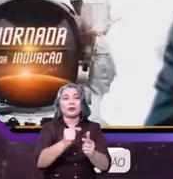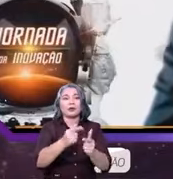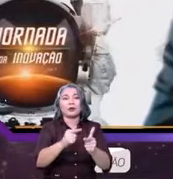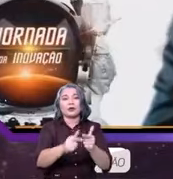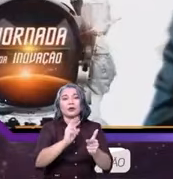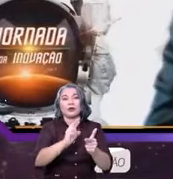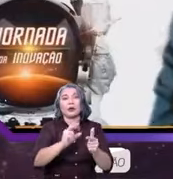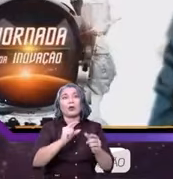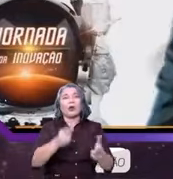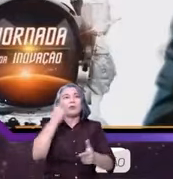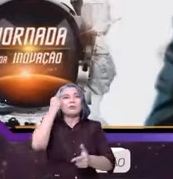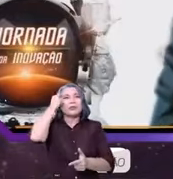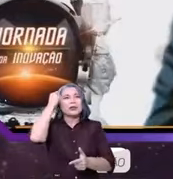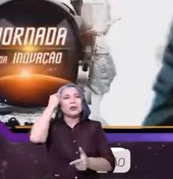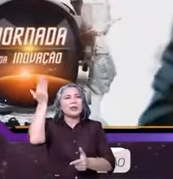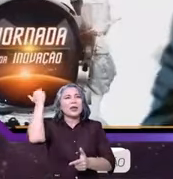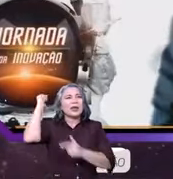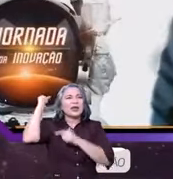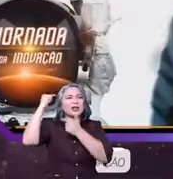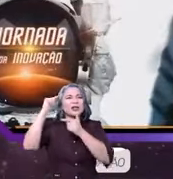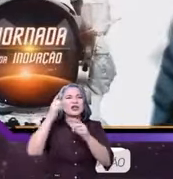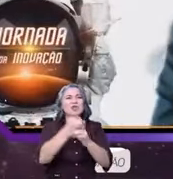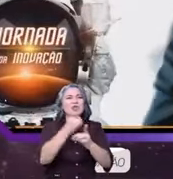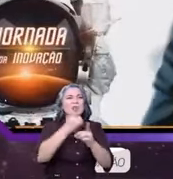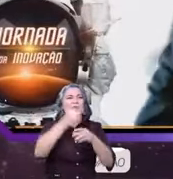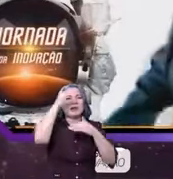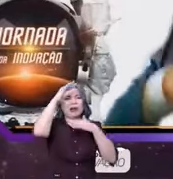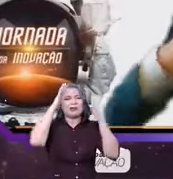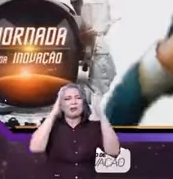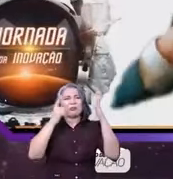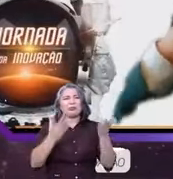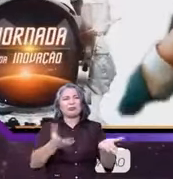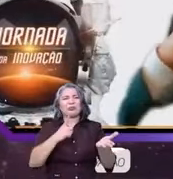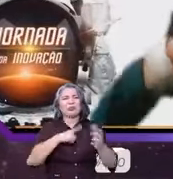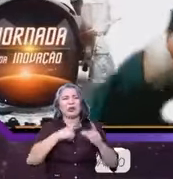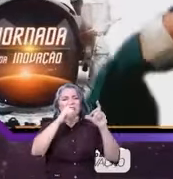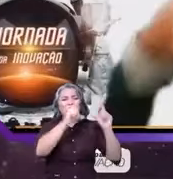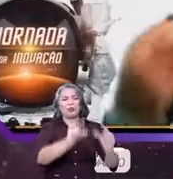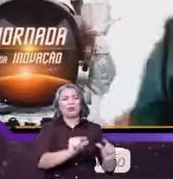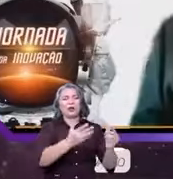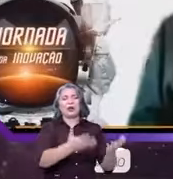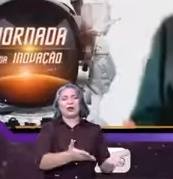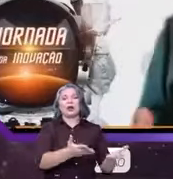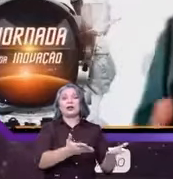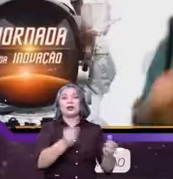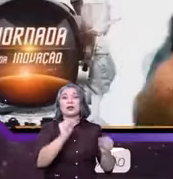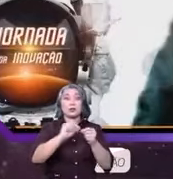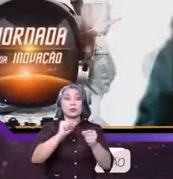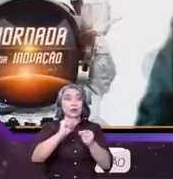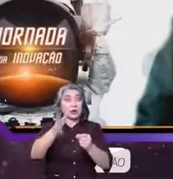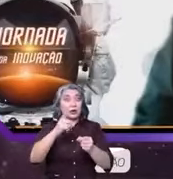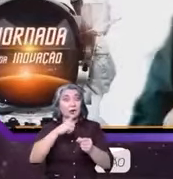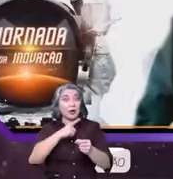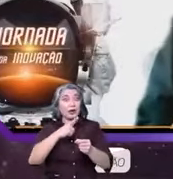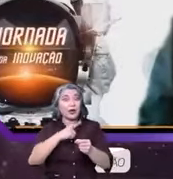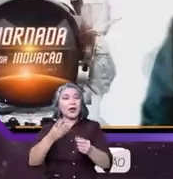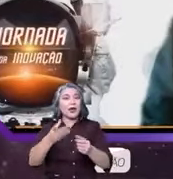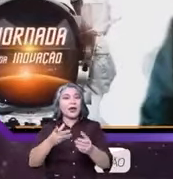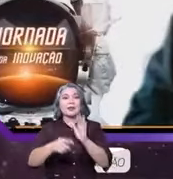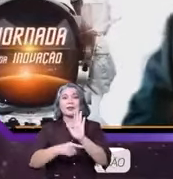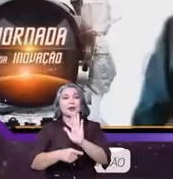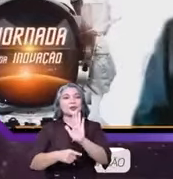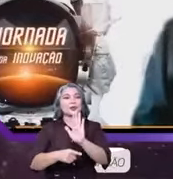ideia de encontrar soluções menores, que a gente já pode fazer uso delas, a gente não